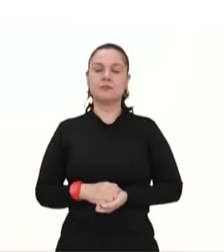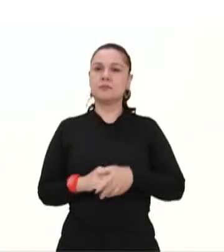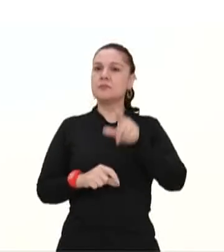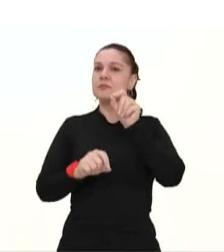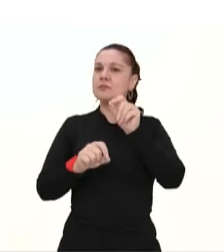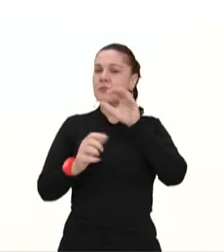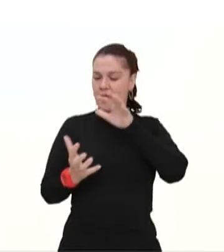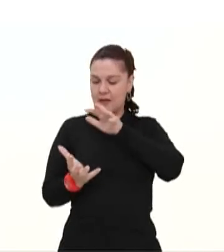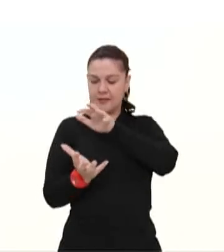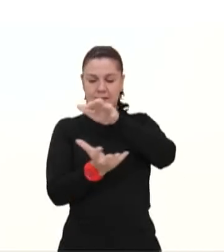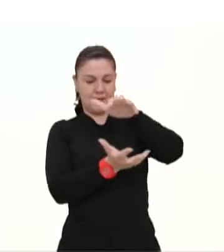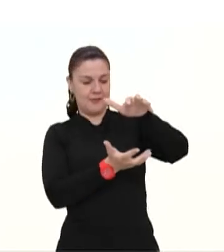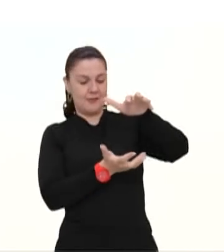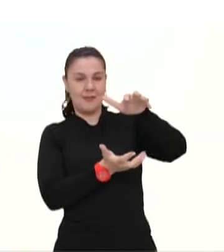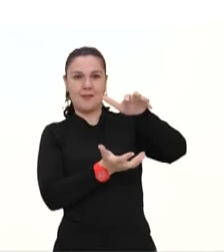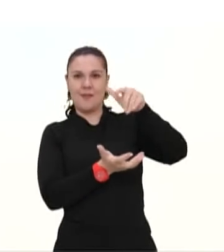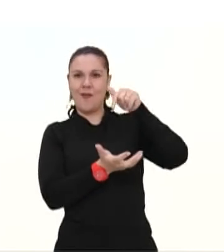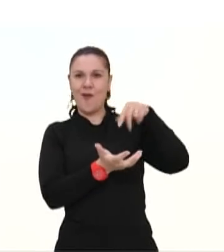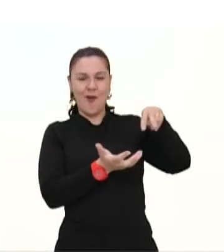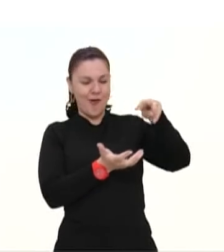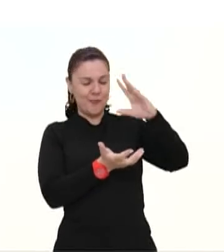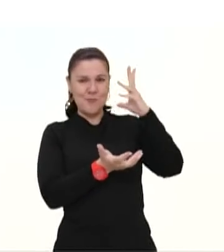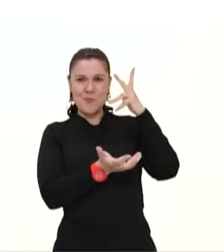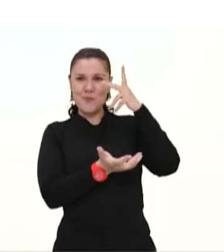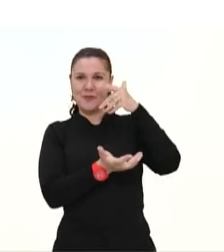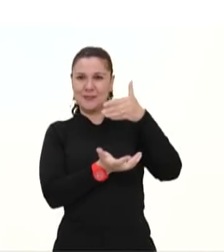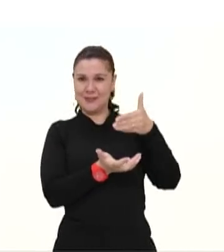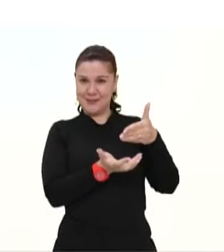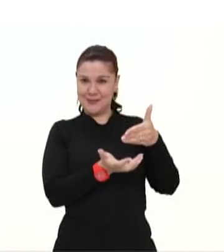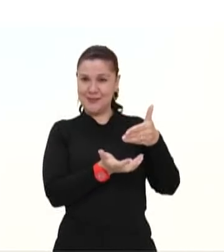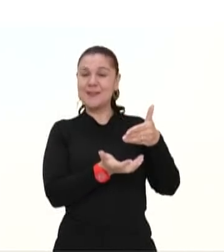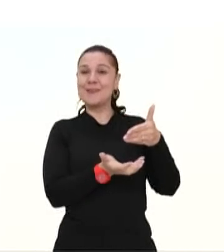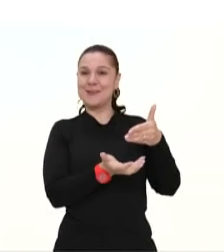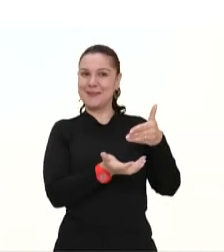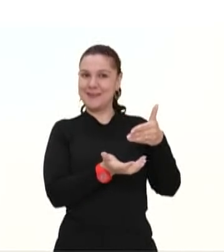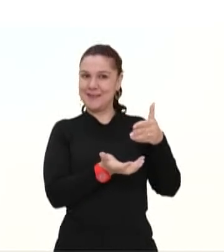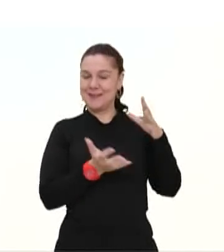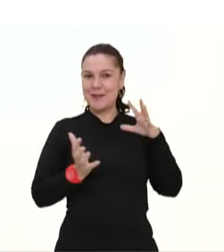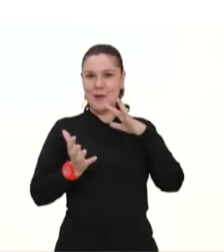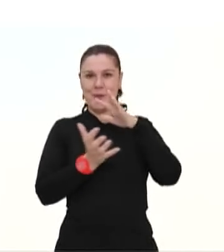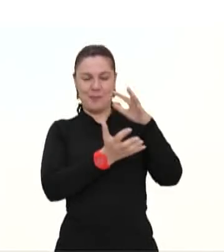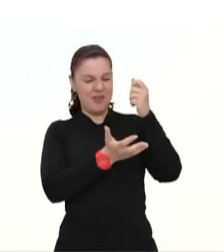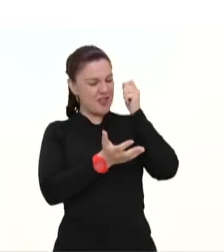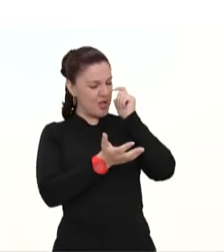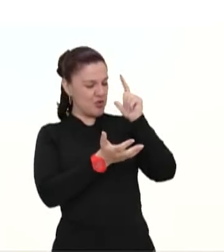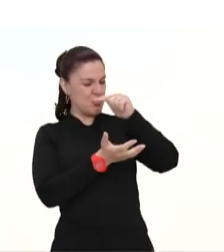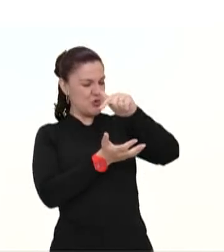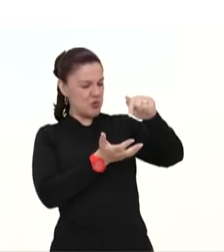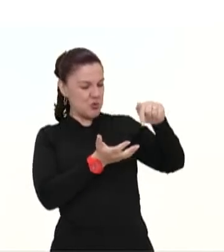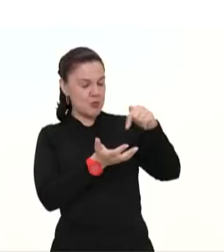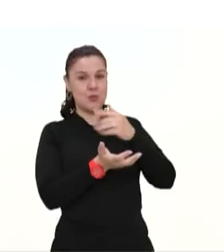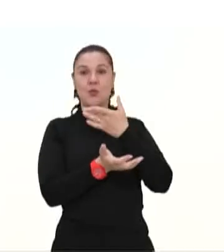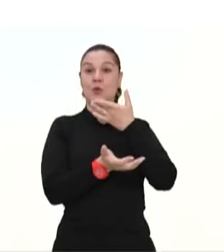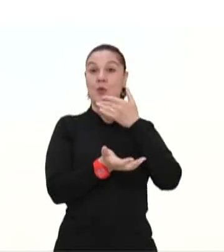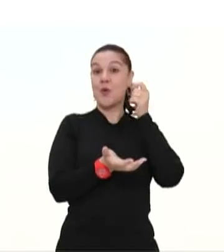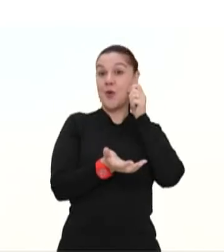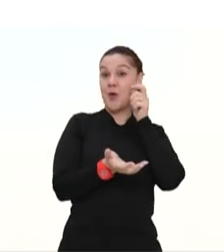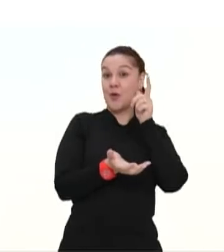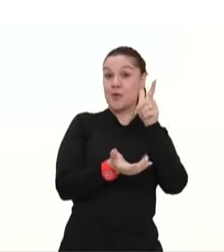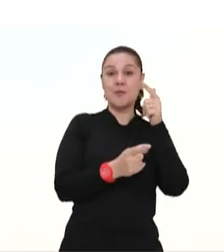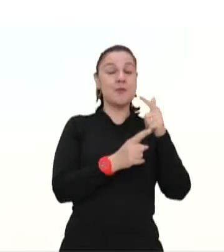Planeta Terra, olha como é bonito o nosso planeta, né? O planeta Terra, o planeta azul, tem essa coloração